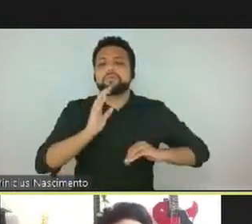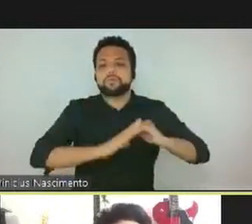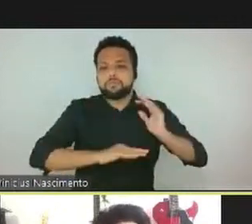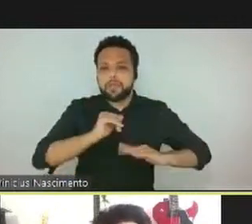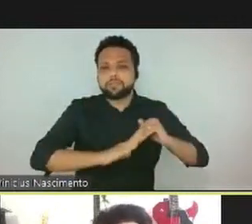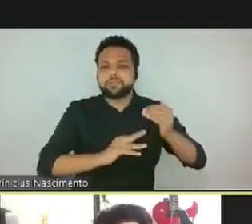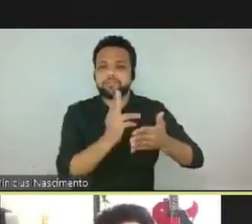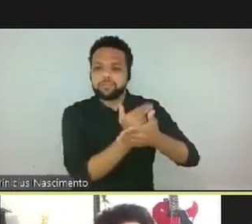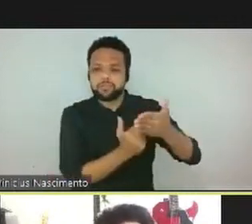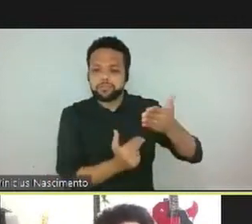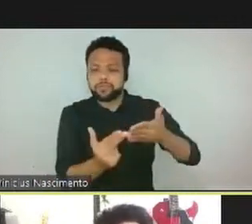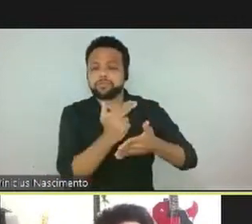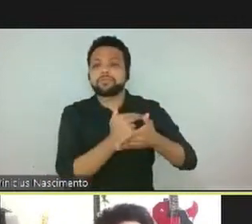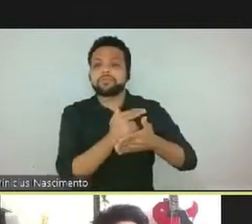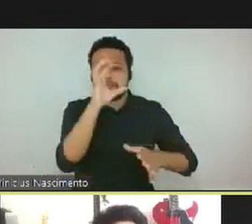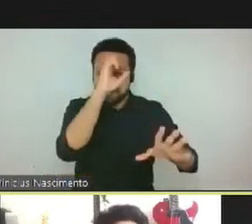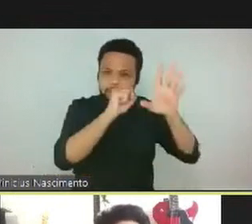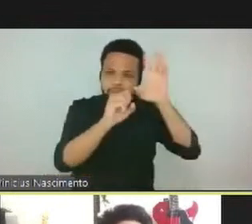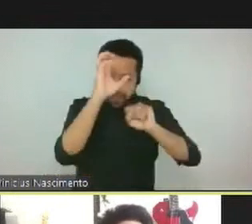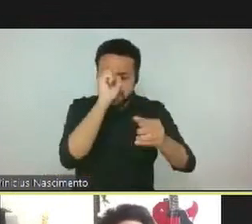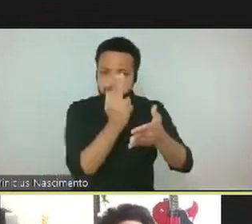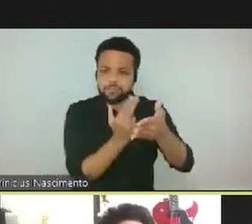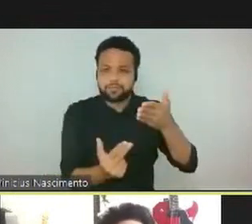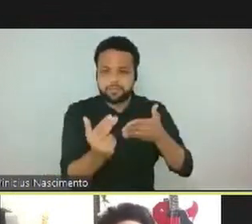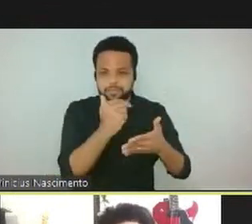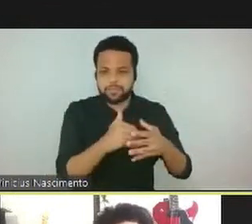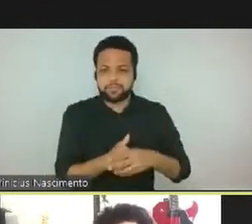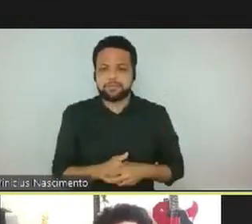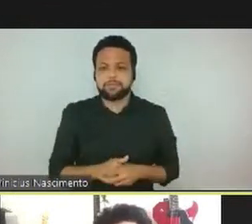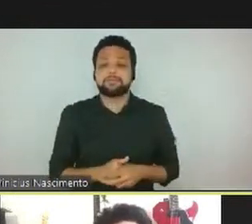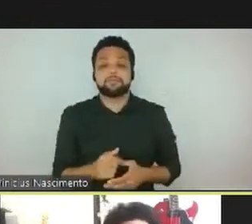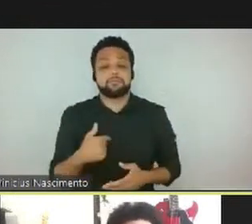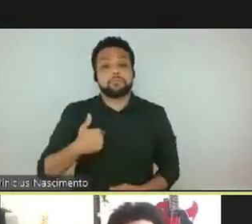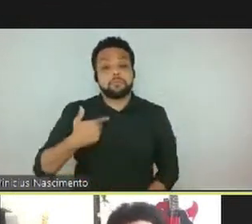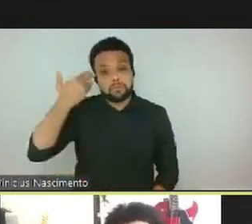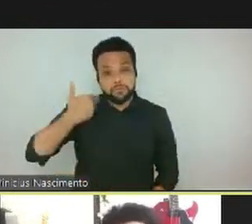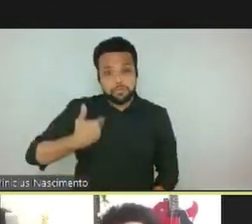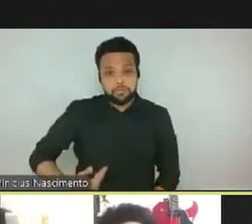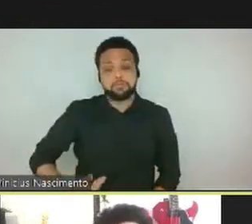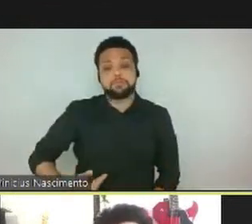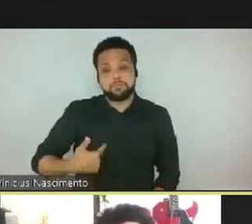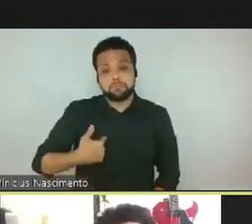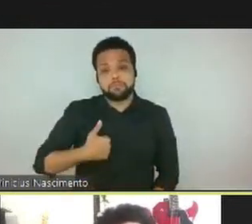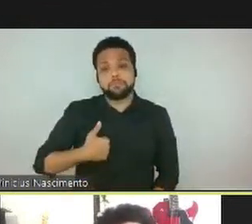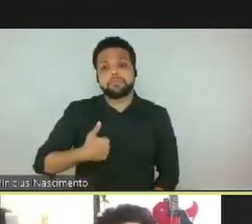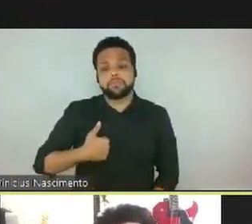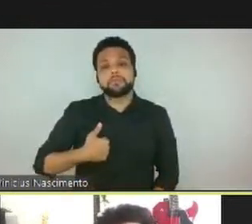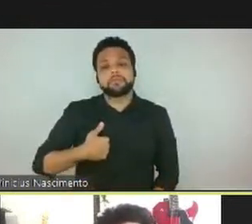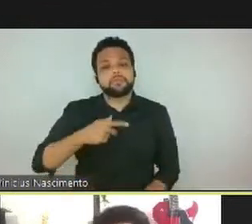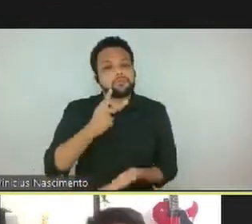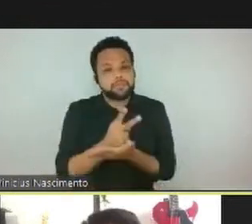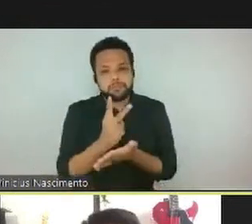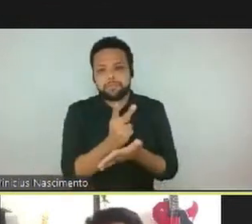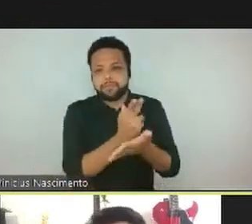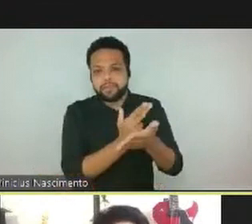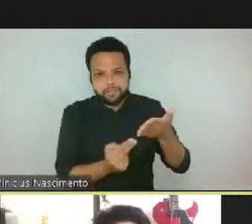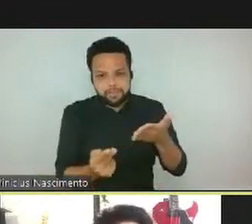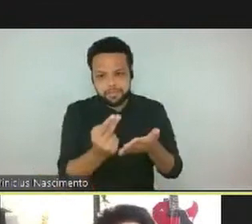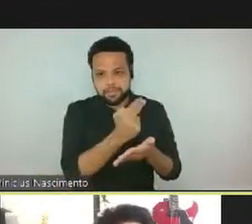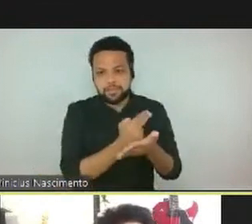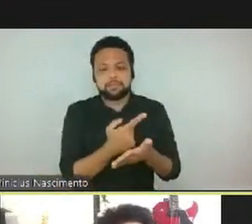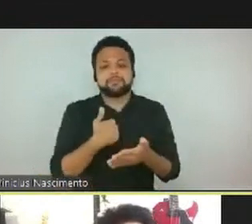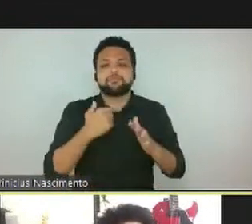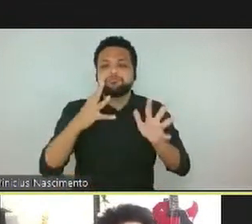com o aprendizado do desenho, né? Então, eu sou uma pessoa que gosta sempre estou sempre desenhando,